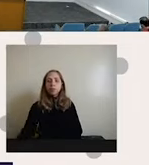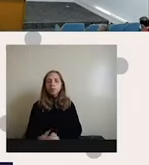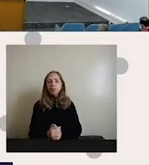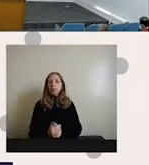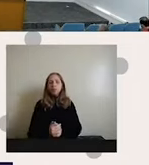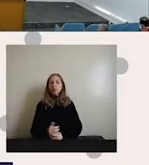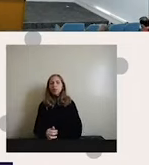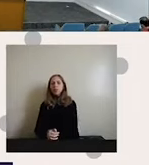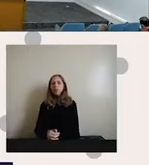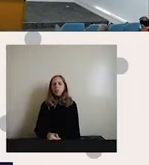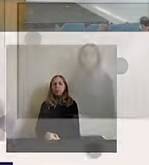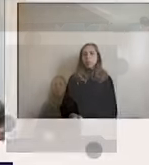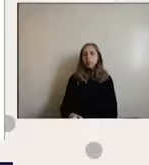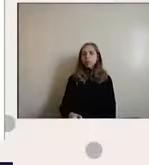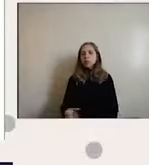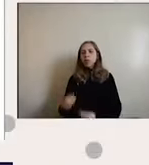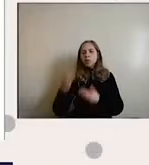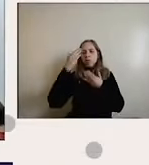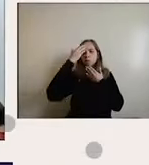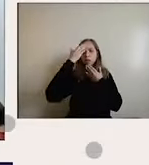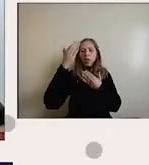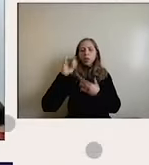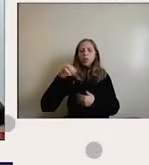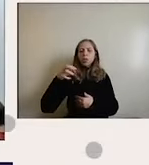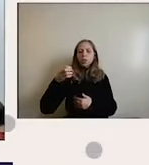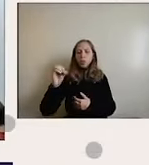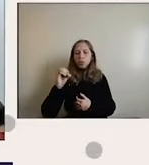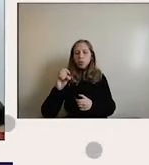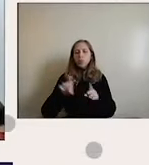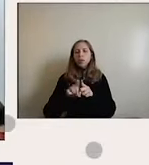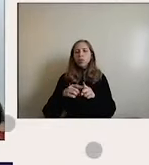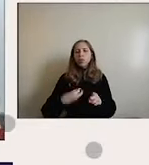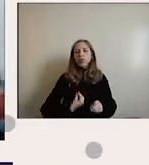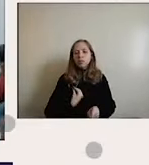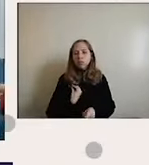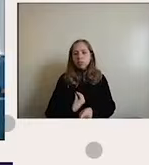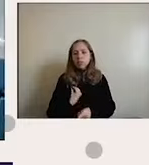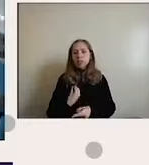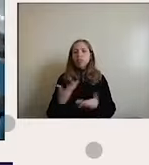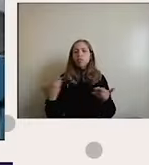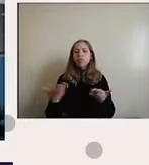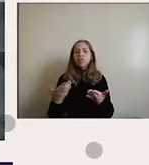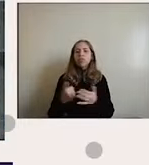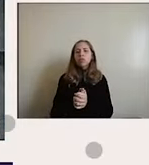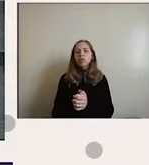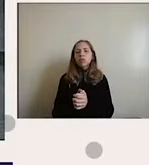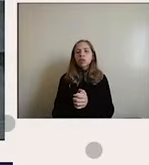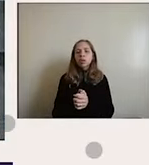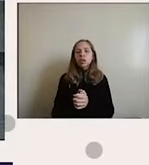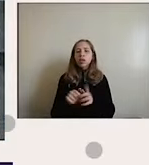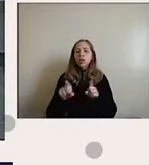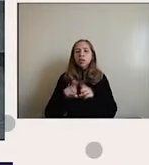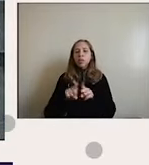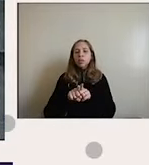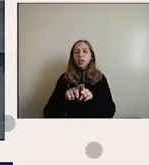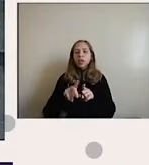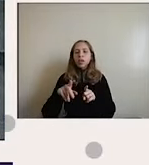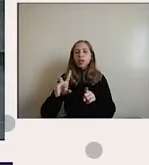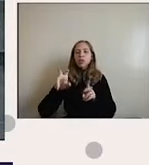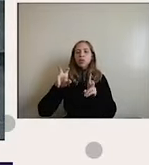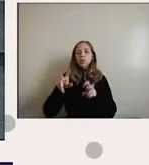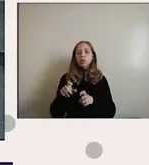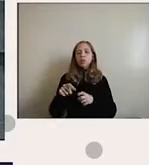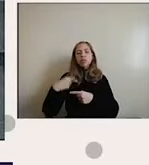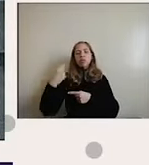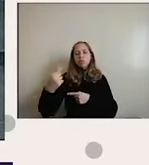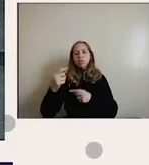Muito obrigado, João, pela brilhante exposição, esclarecedora e, sobretudo, dentro do tempo que a gente combinou.